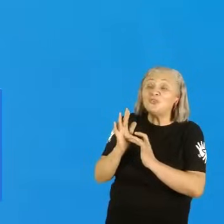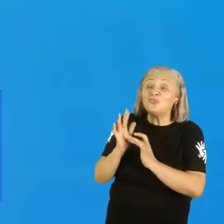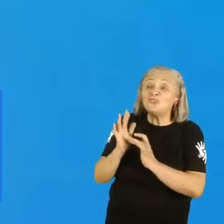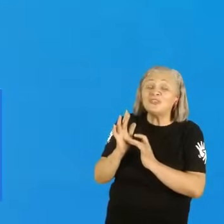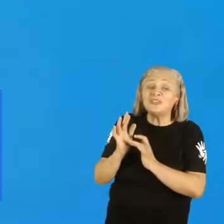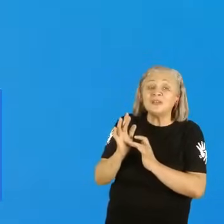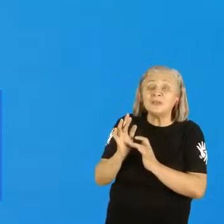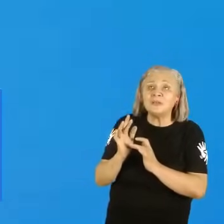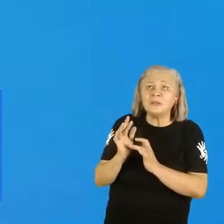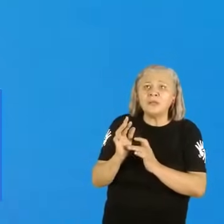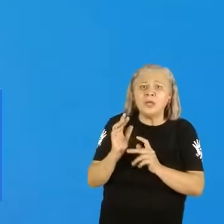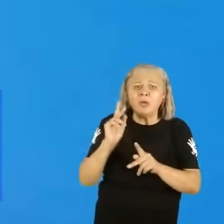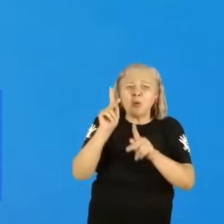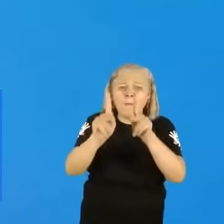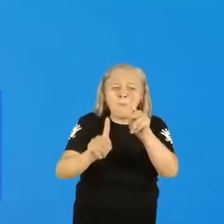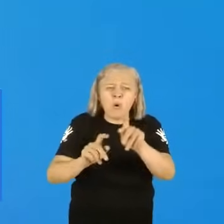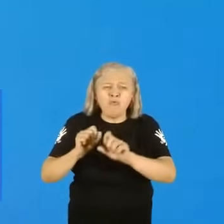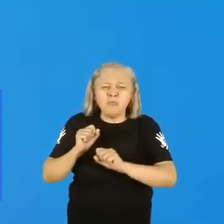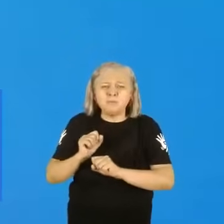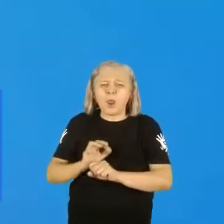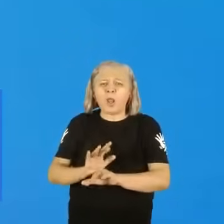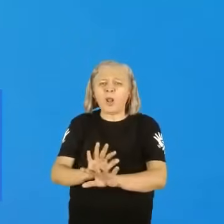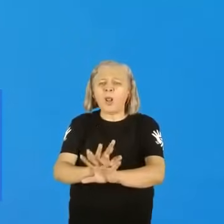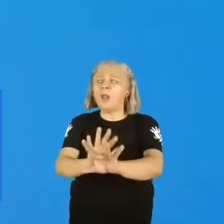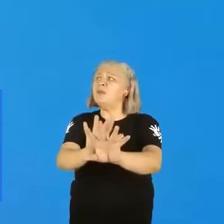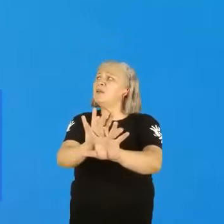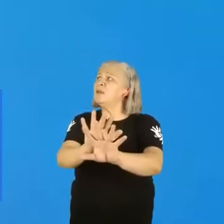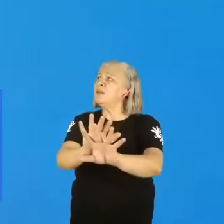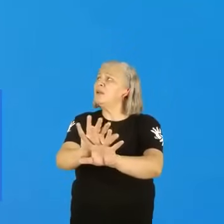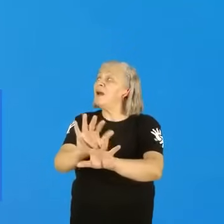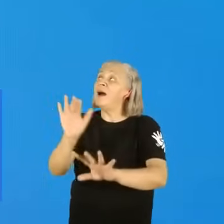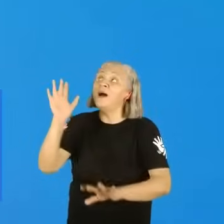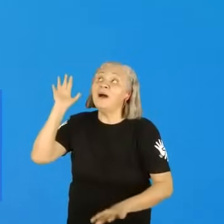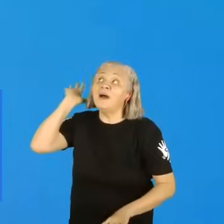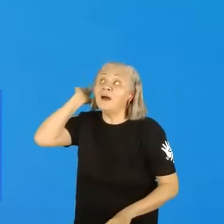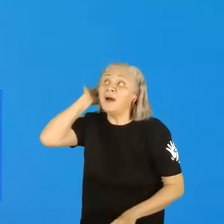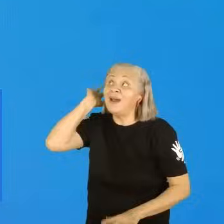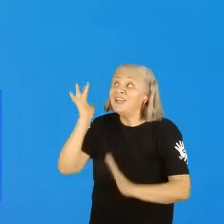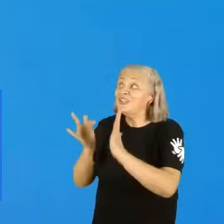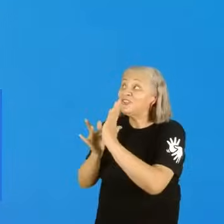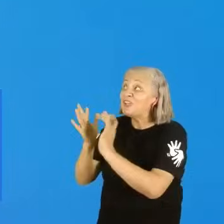No meio da multidão, ela